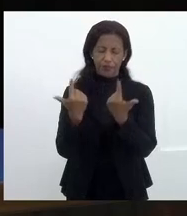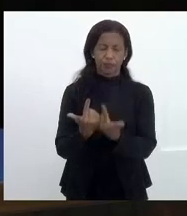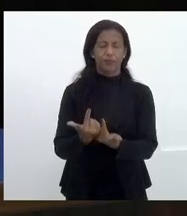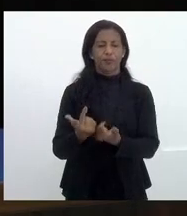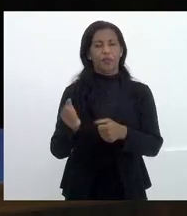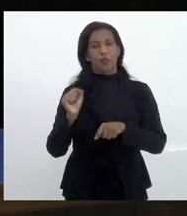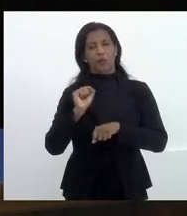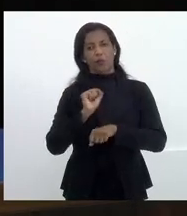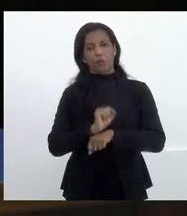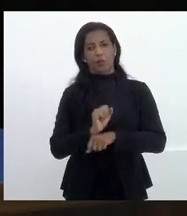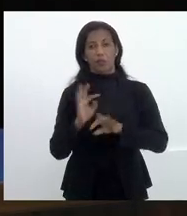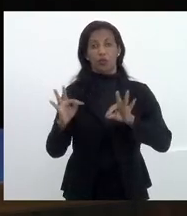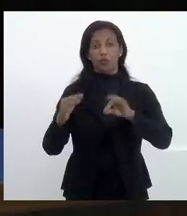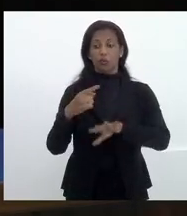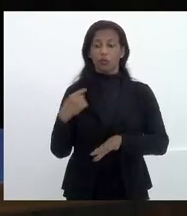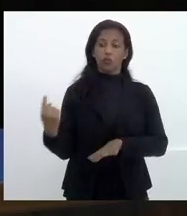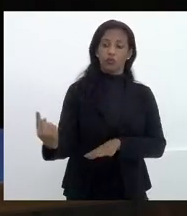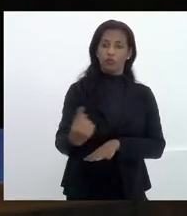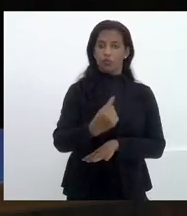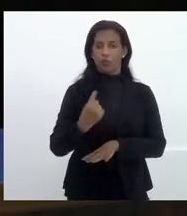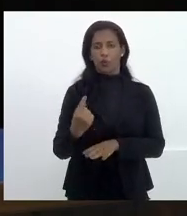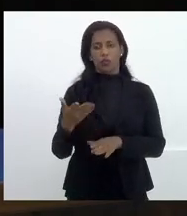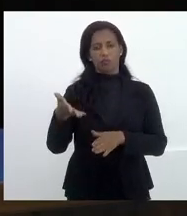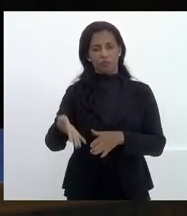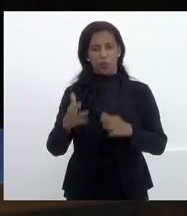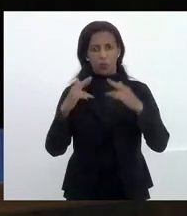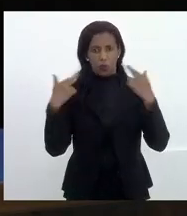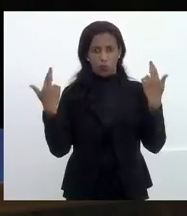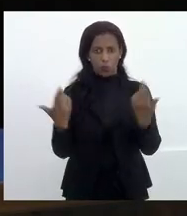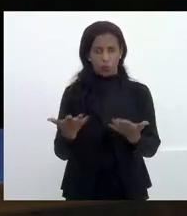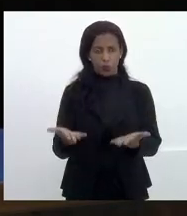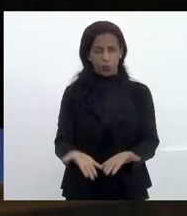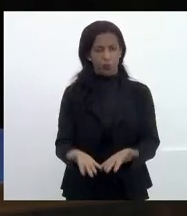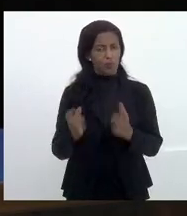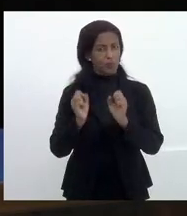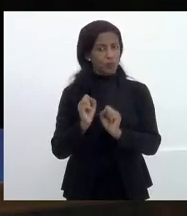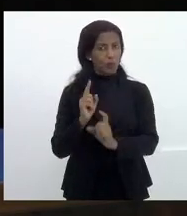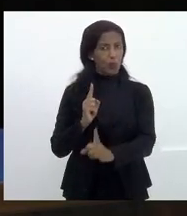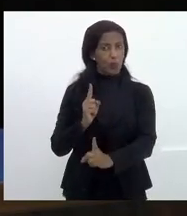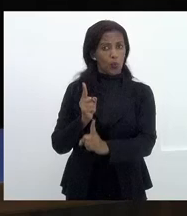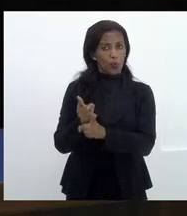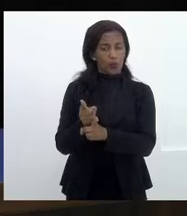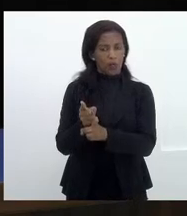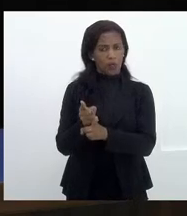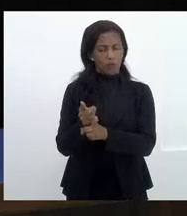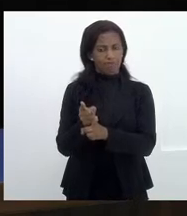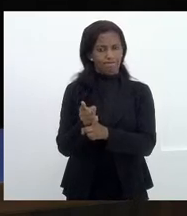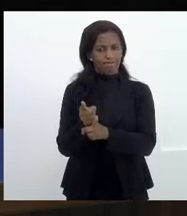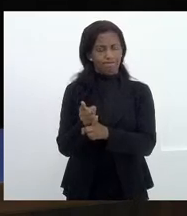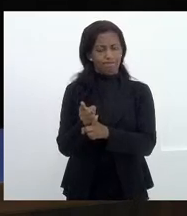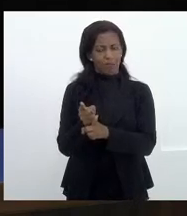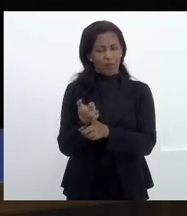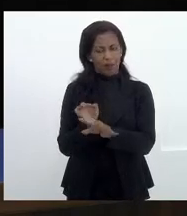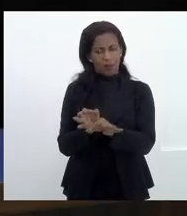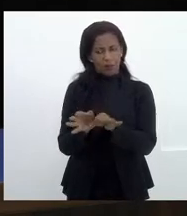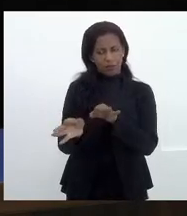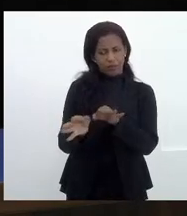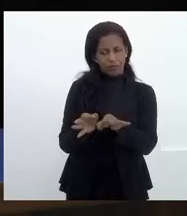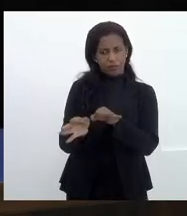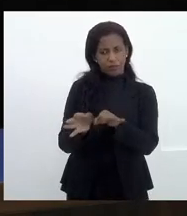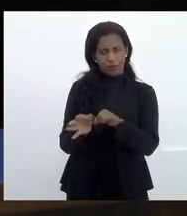espera de todos nós que aqui estamos né é que possamos encontrar uma alternativa